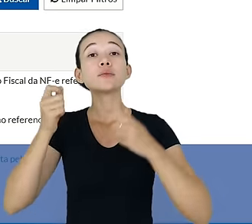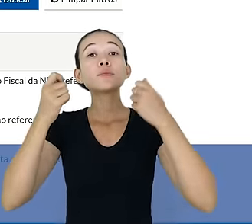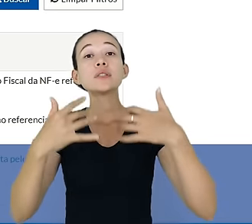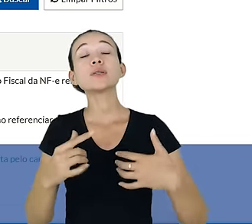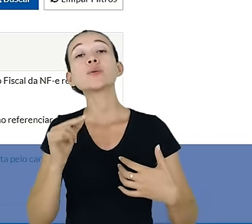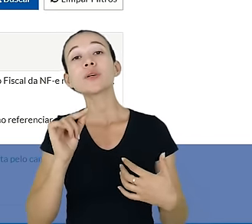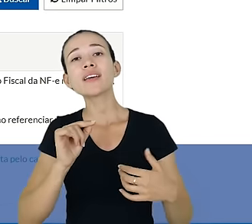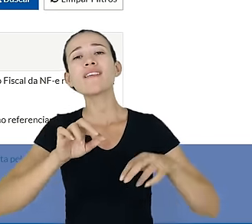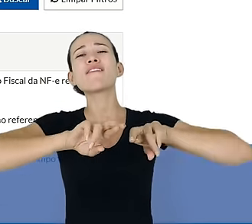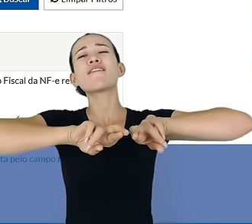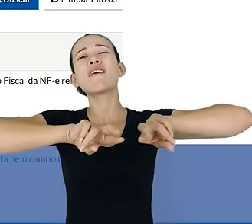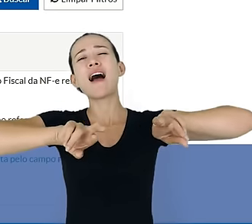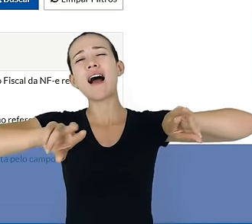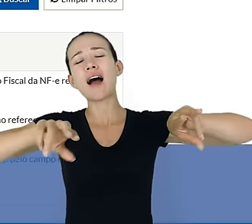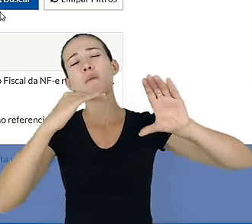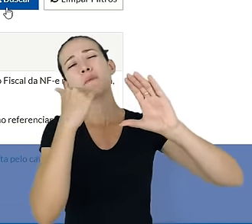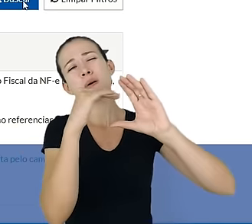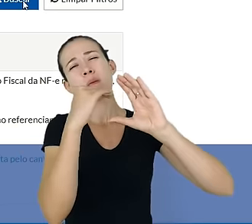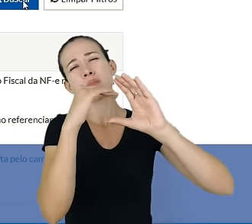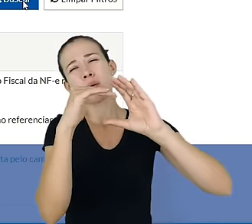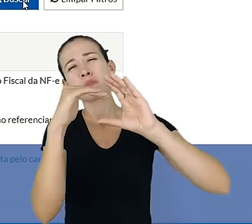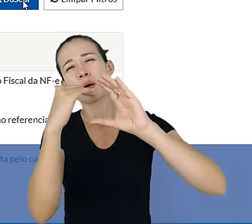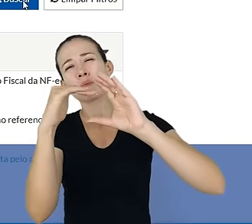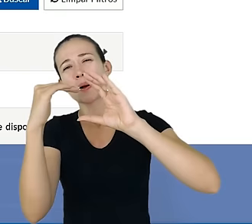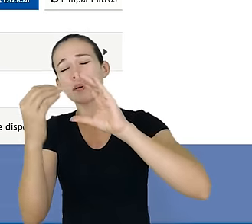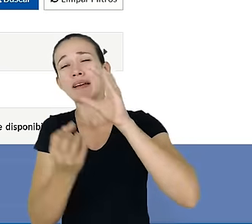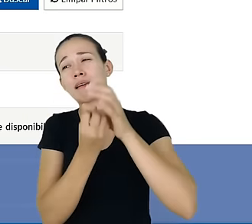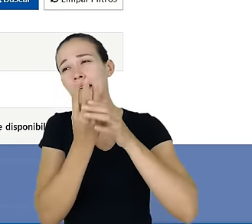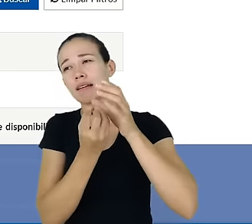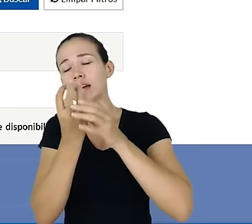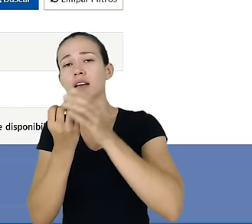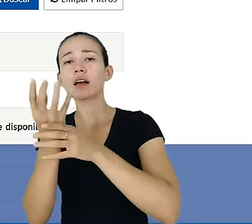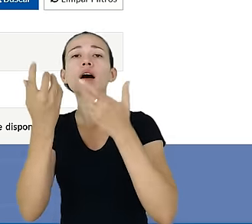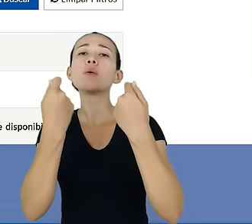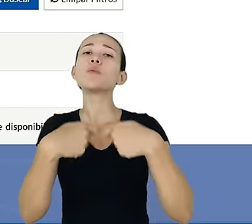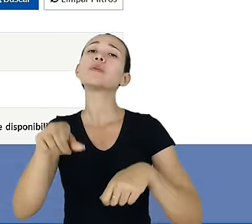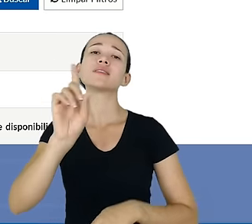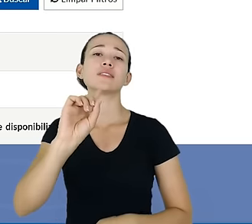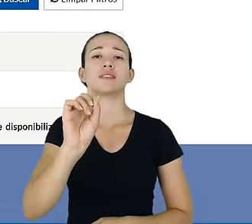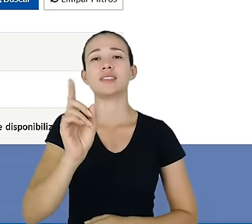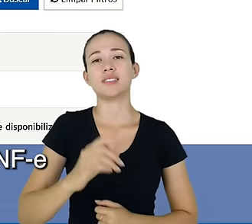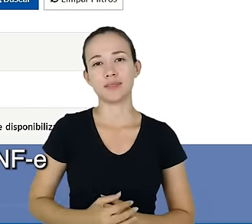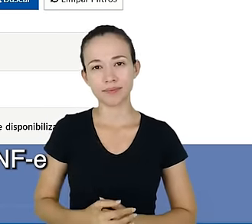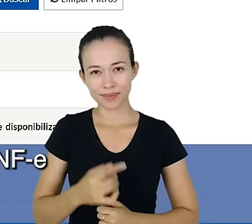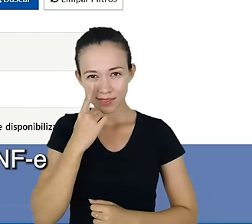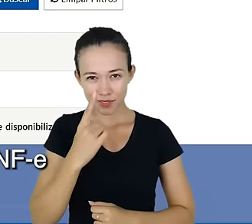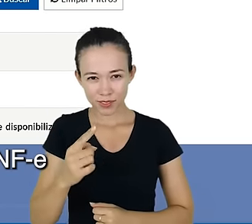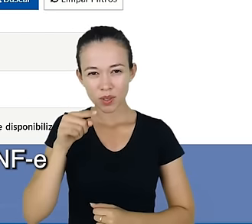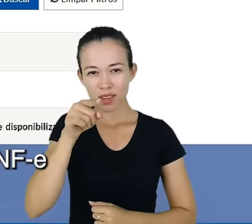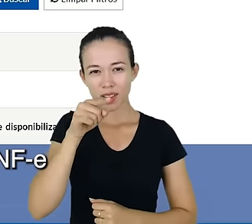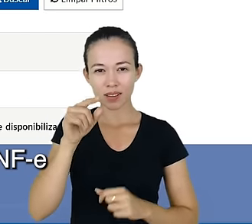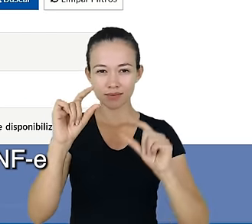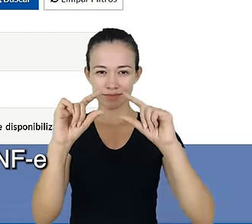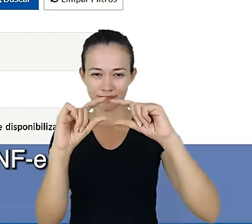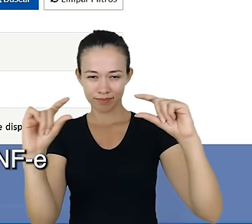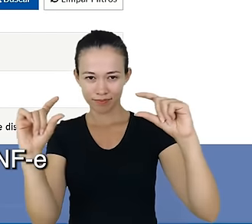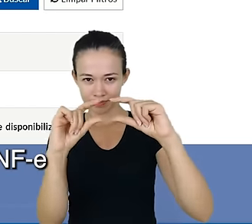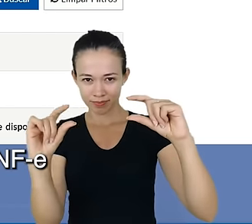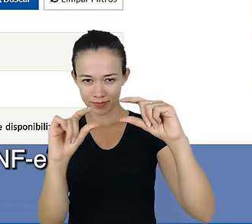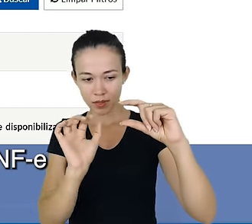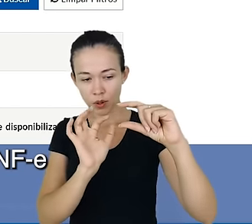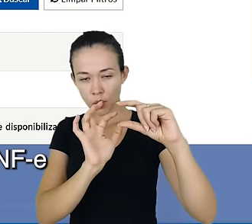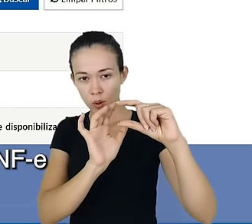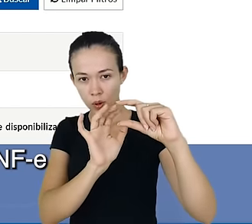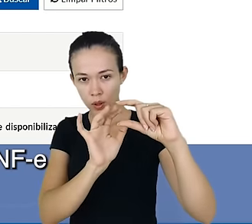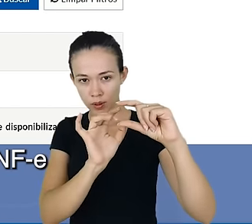todo aquele monte de encaminhamento de criação na pesquisa eu coloco aqui acessei ao site de informações